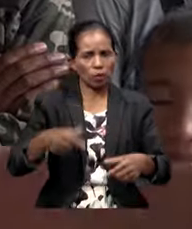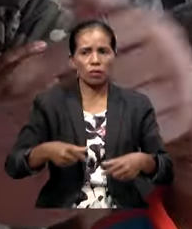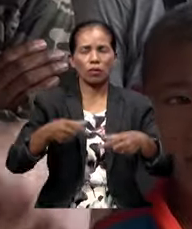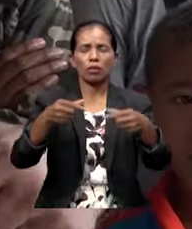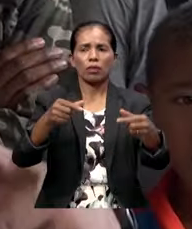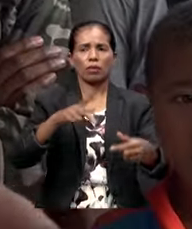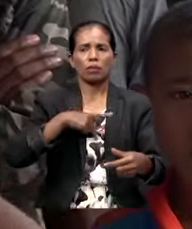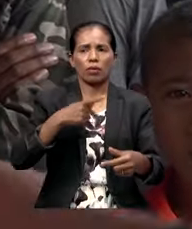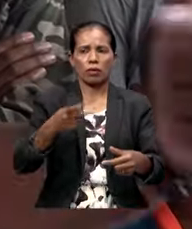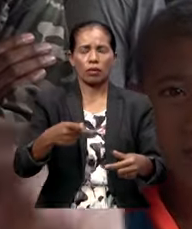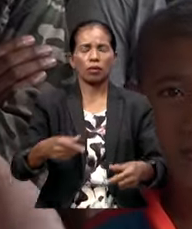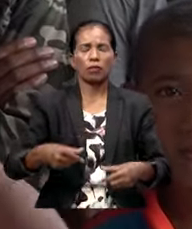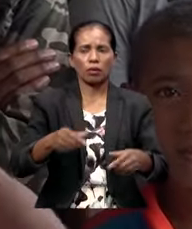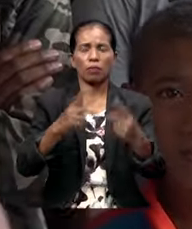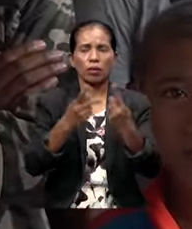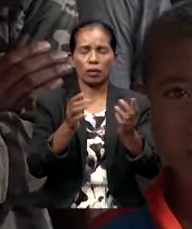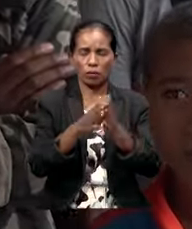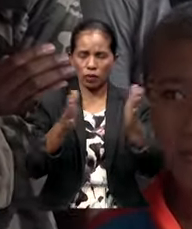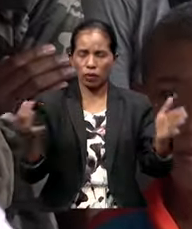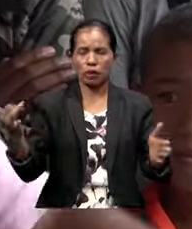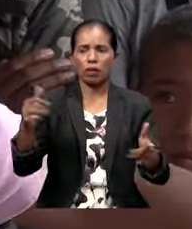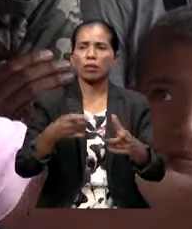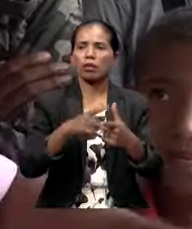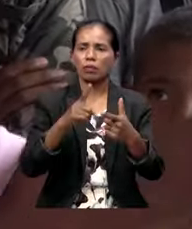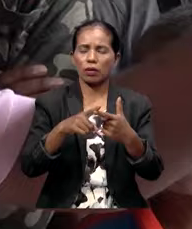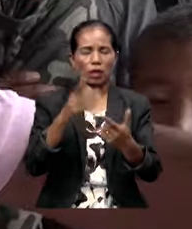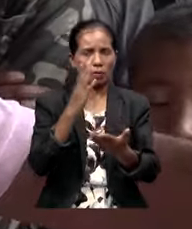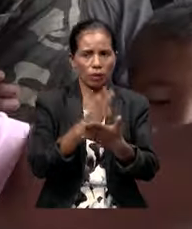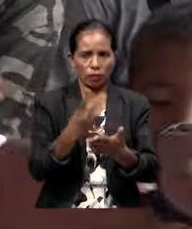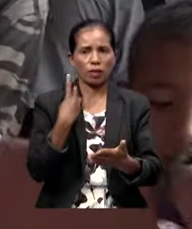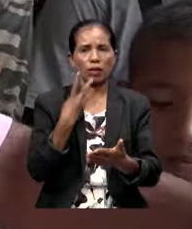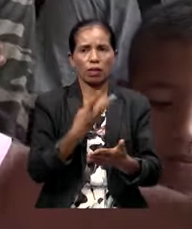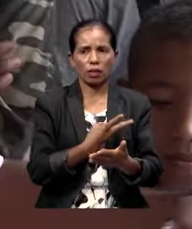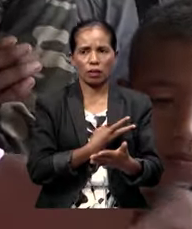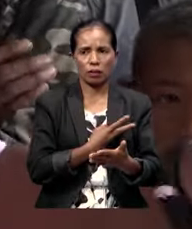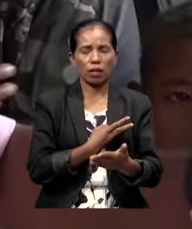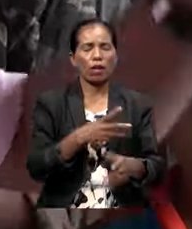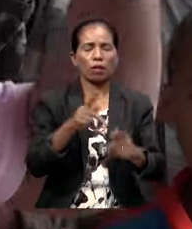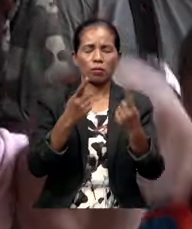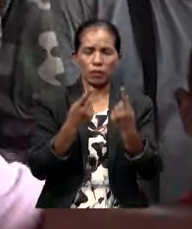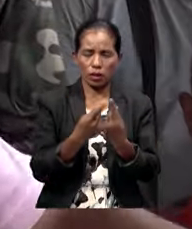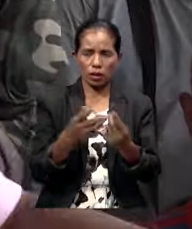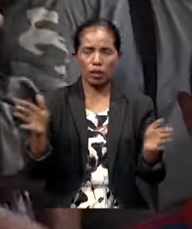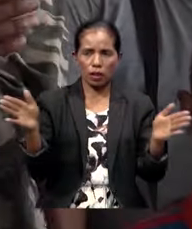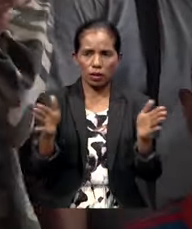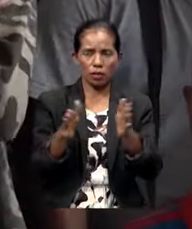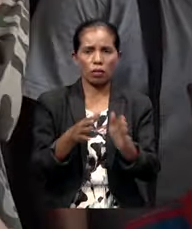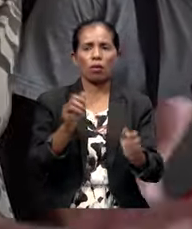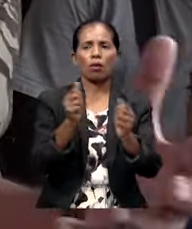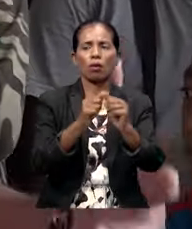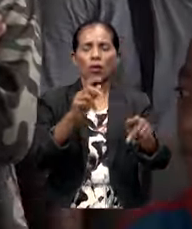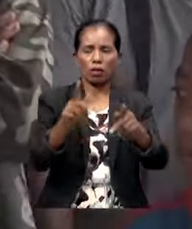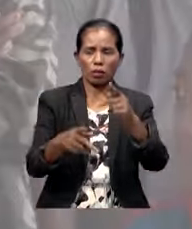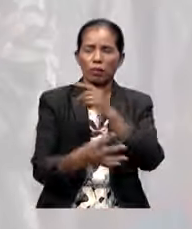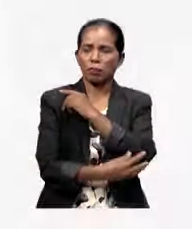ba fornecedor companhia boa para depois atu hamate fala ami consumidores deve ma ki quan i ho povo deve ma ki